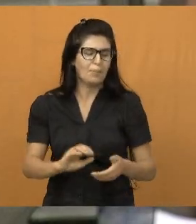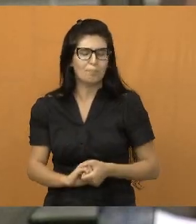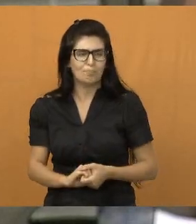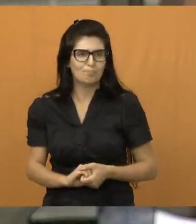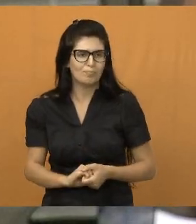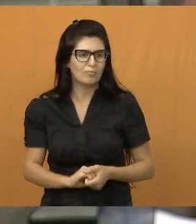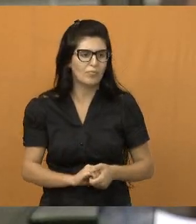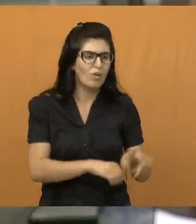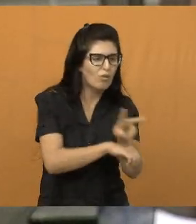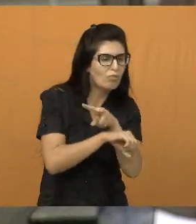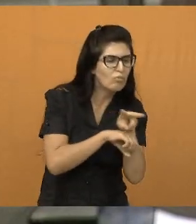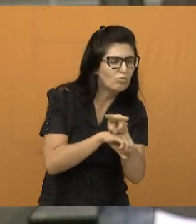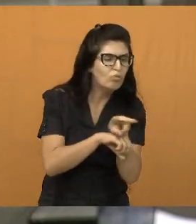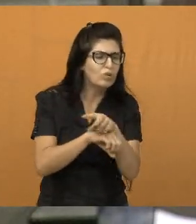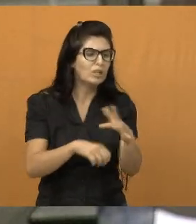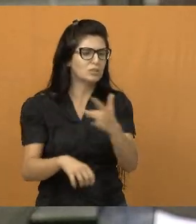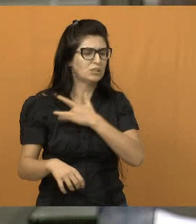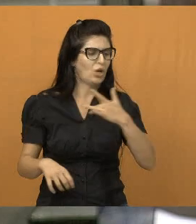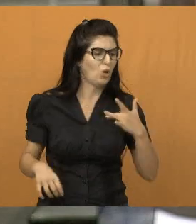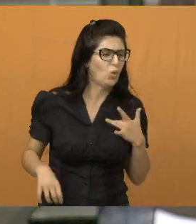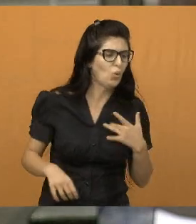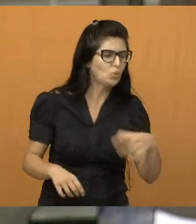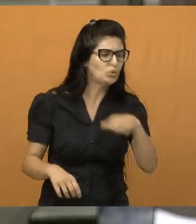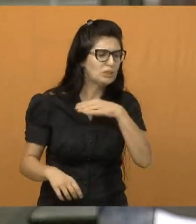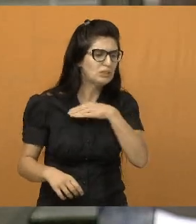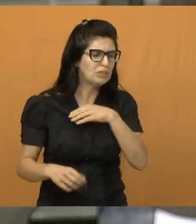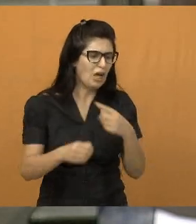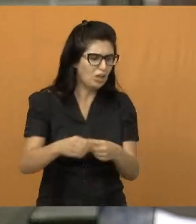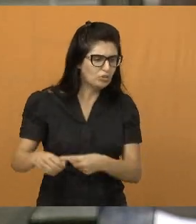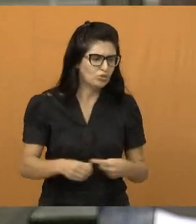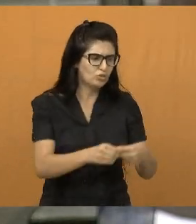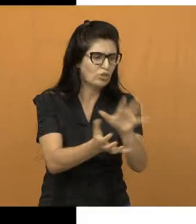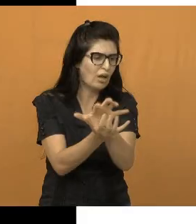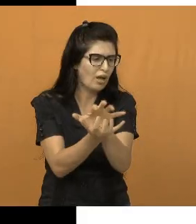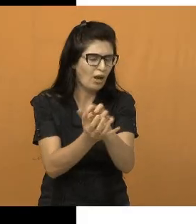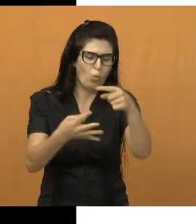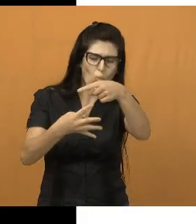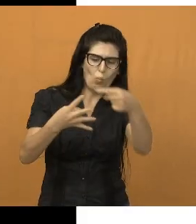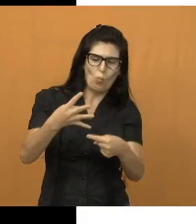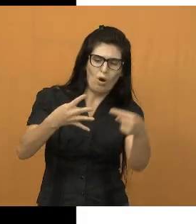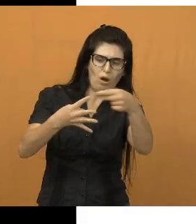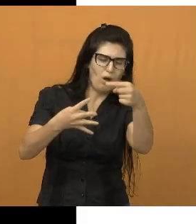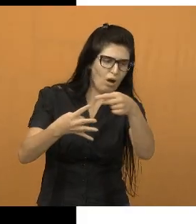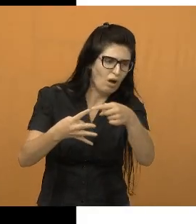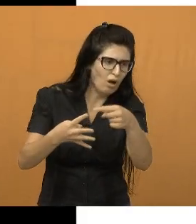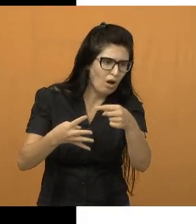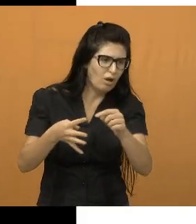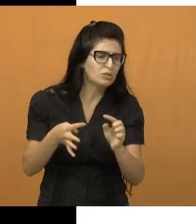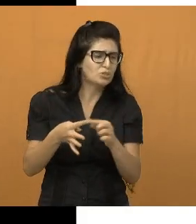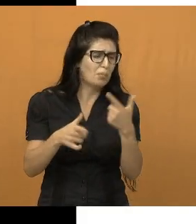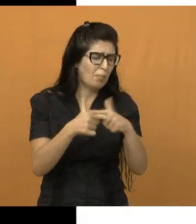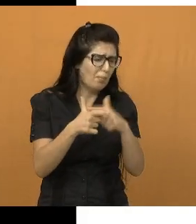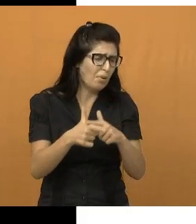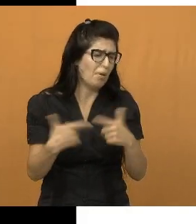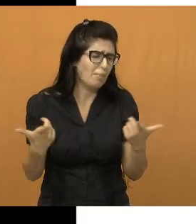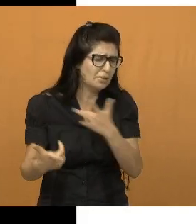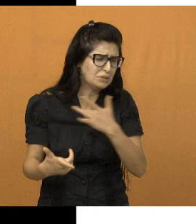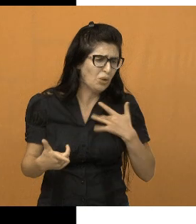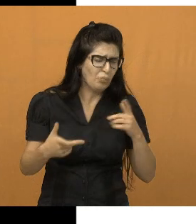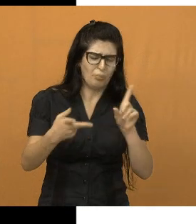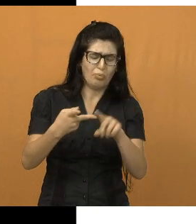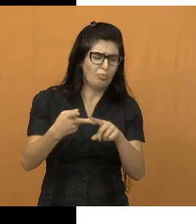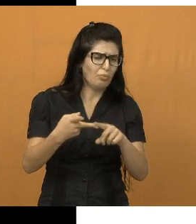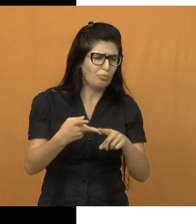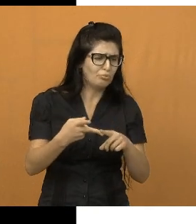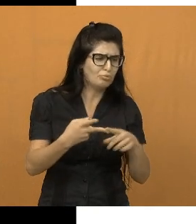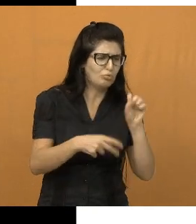A Vigilância Saúde do município é composta por 4 vigilâncias: sanitária, epidemiológica,